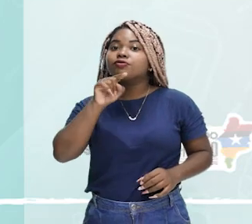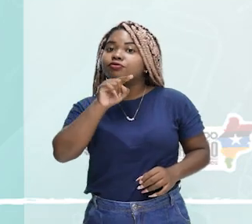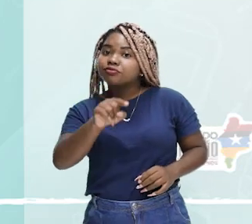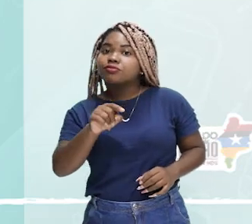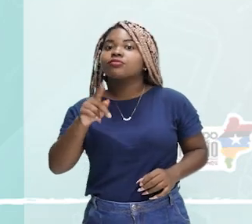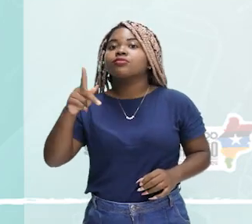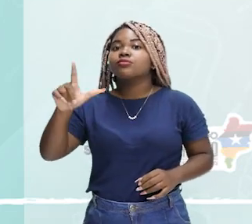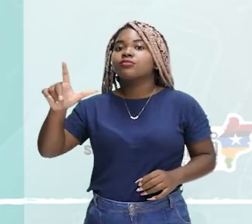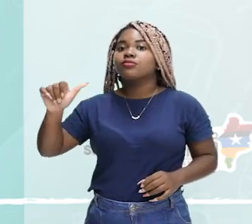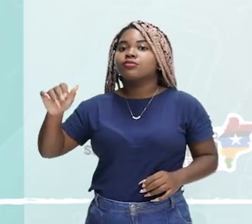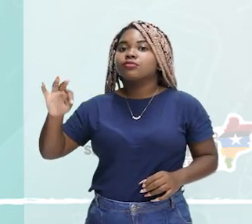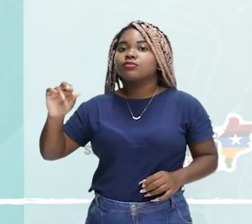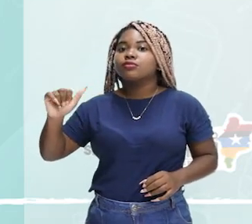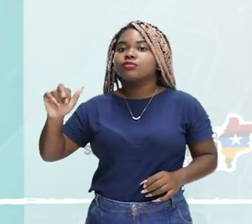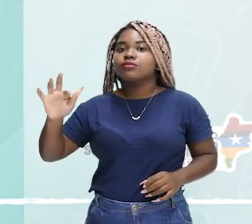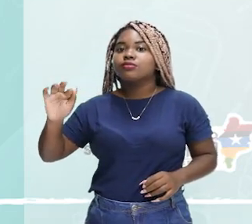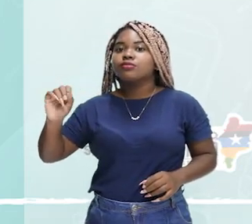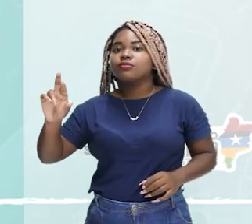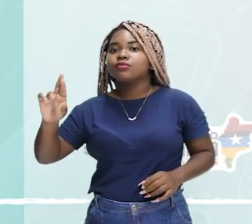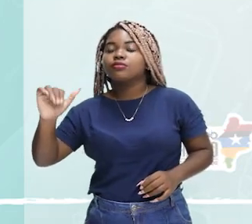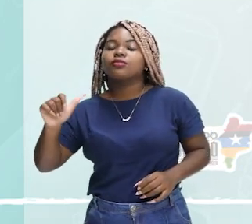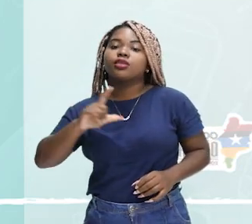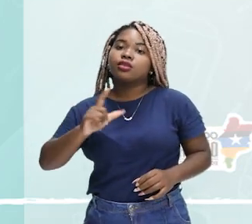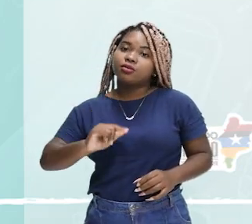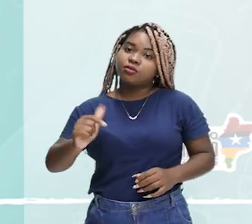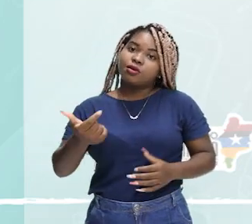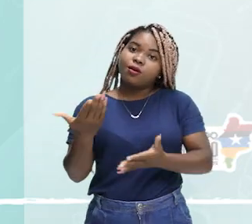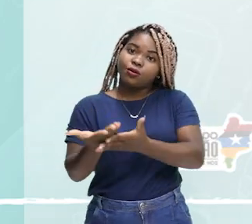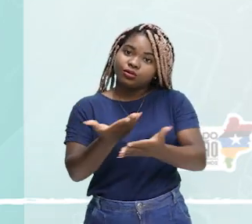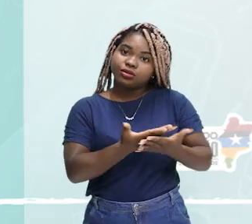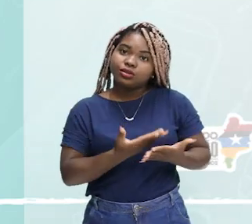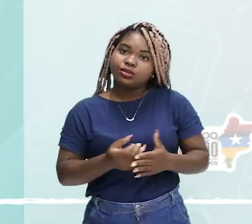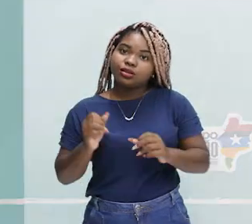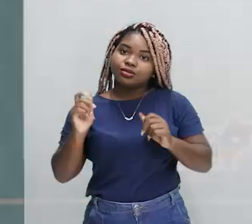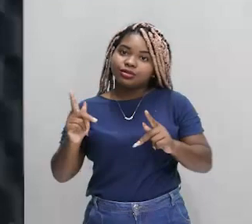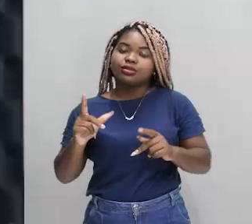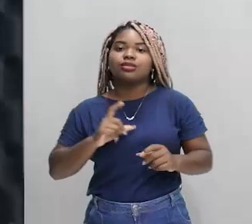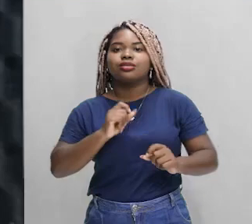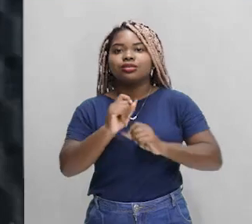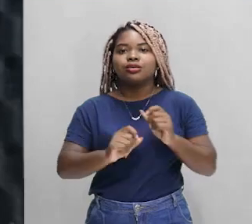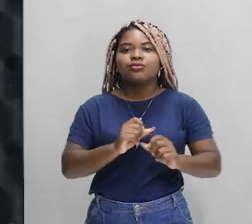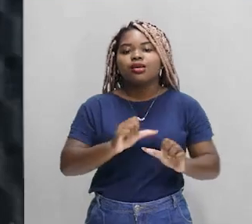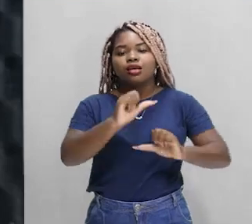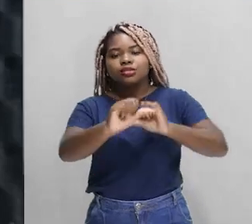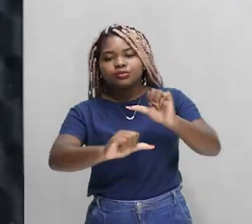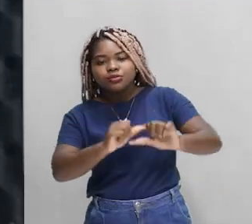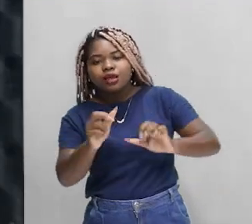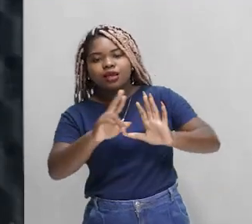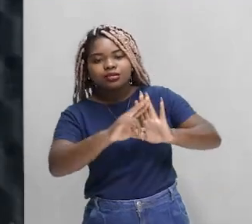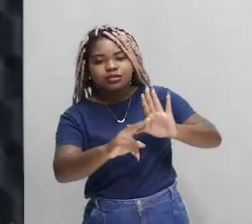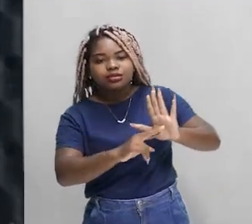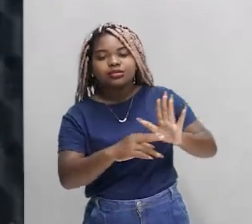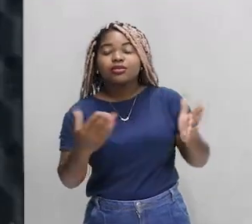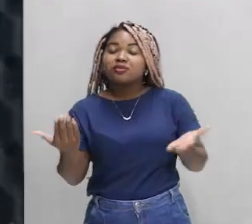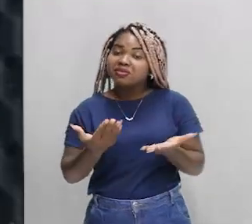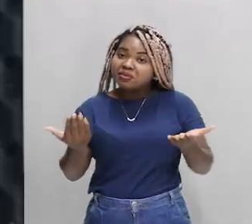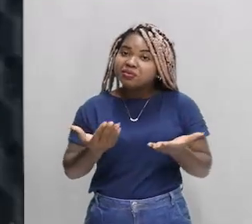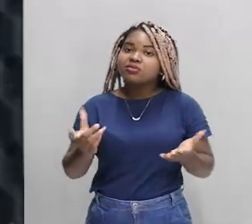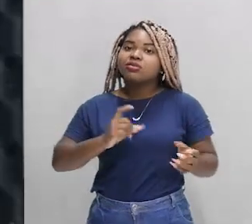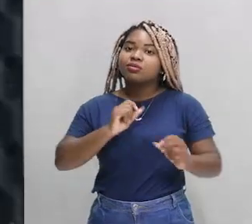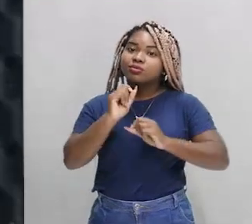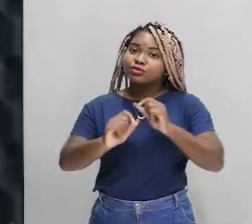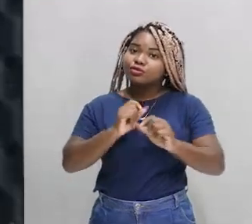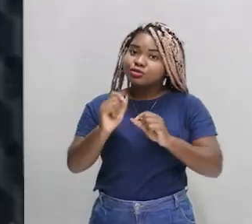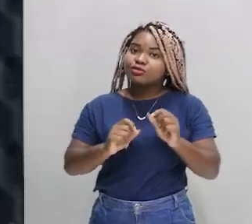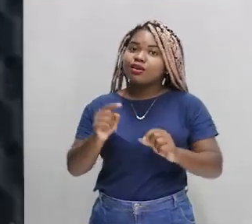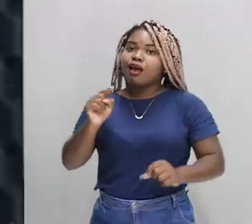outras aulas sobre o novo acordo ortográfico, falando um pouquinho sobre tonicidade, sobre as alterações e hoje vamos ver um pouquinho sobre